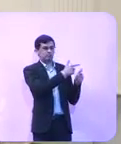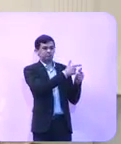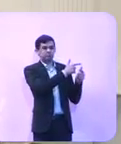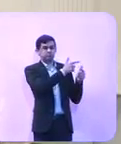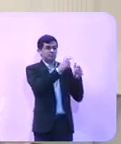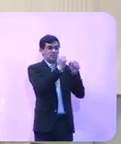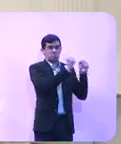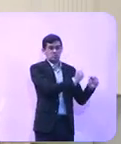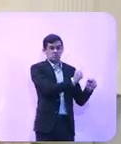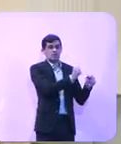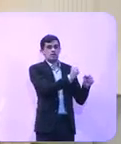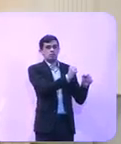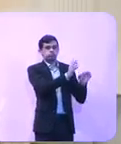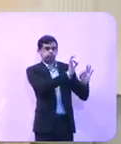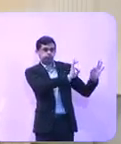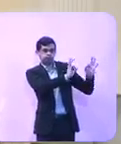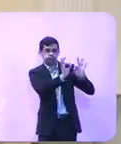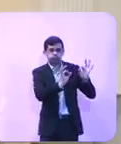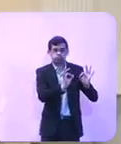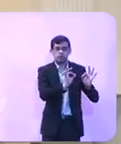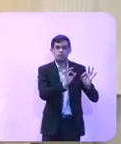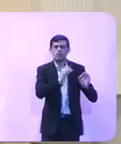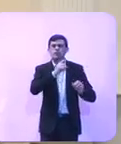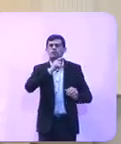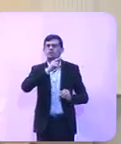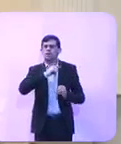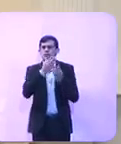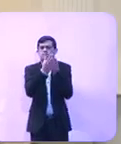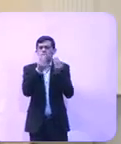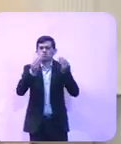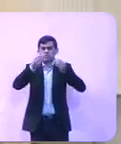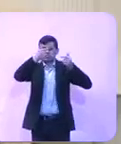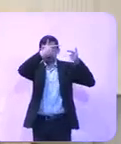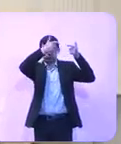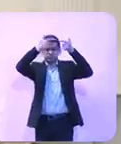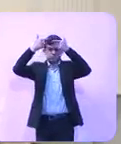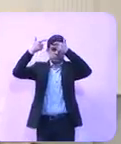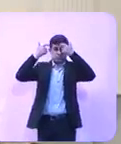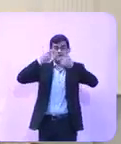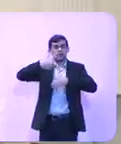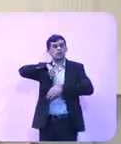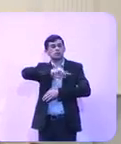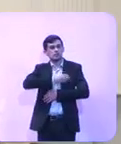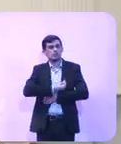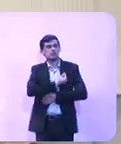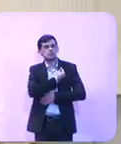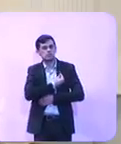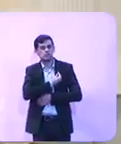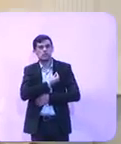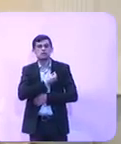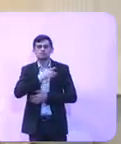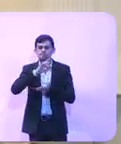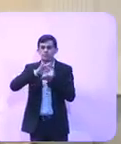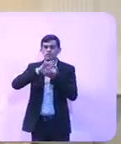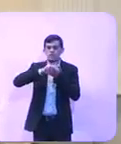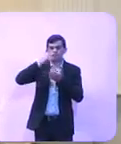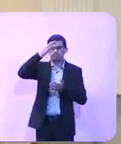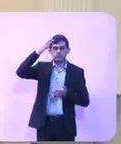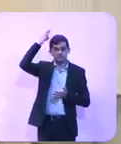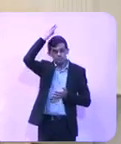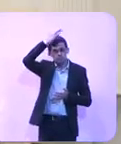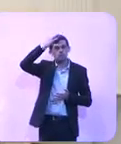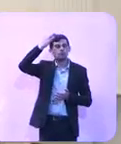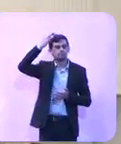deles. Há muitas batalhas nas nossas vidas que são